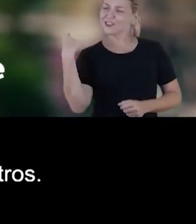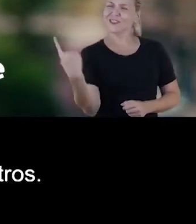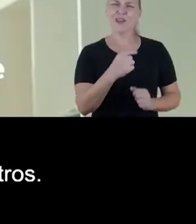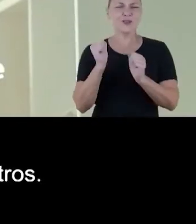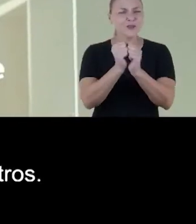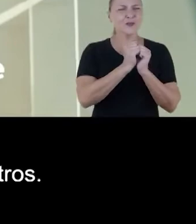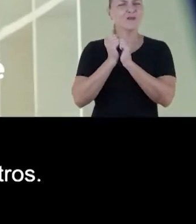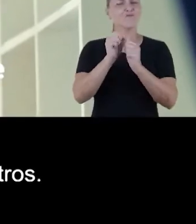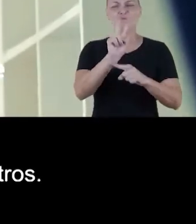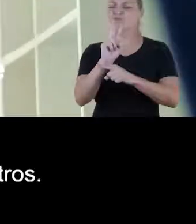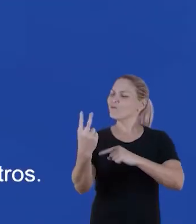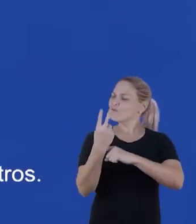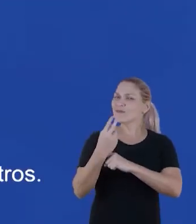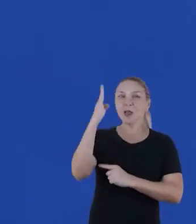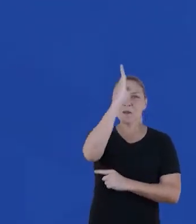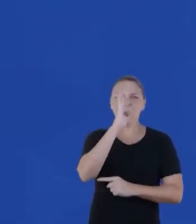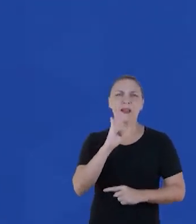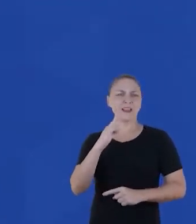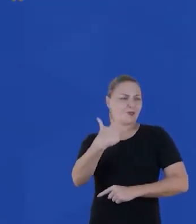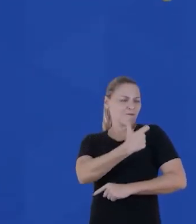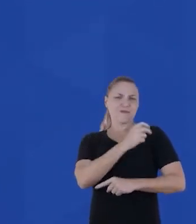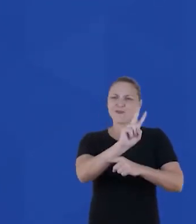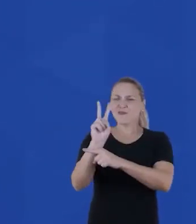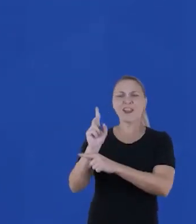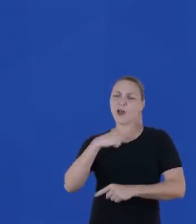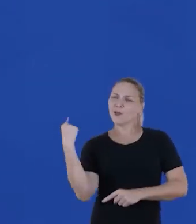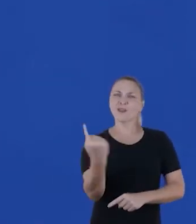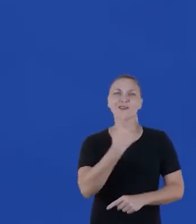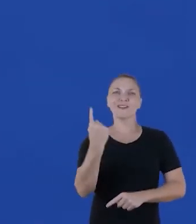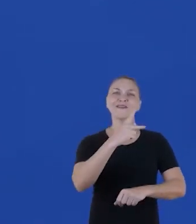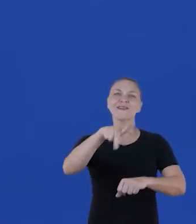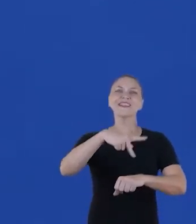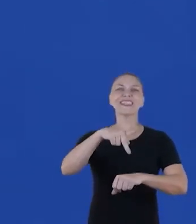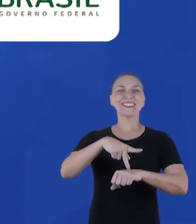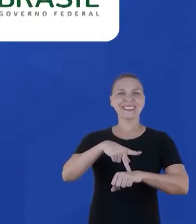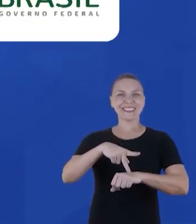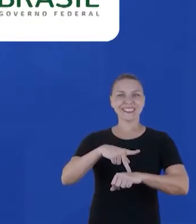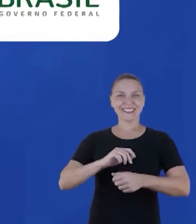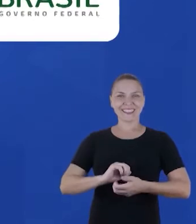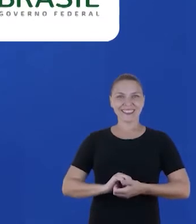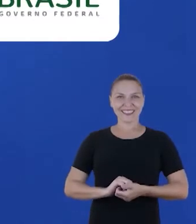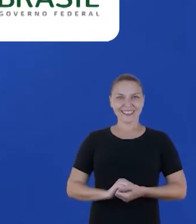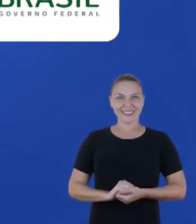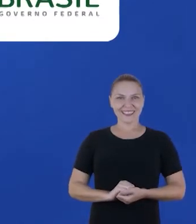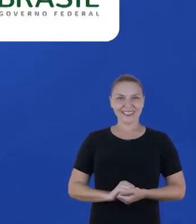Juntos, vamos cuidar uns dos outros. Brasil imunizado. Somos uma só nação.